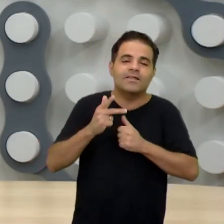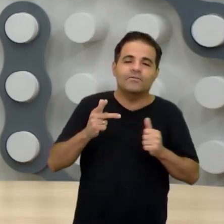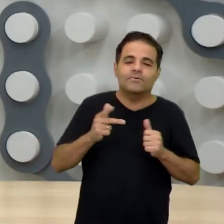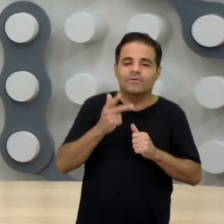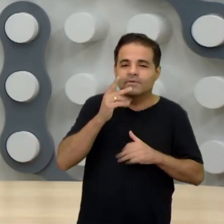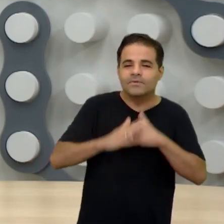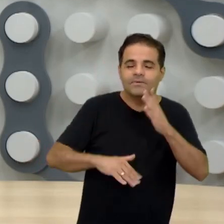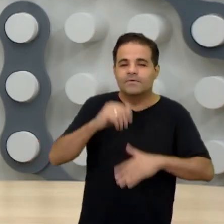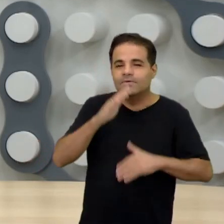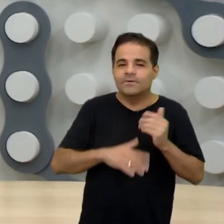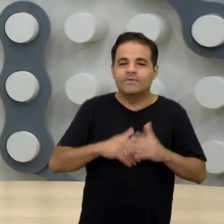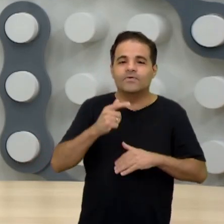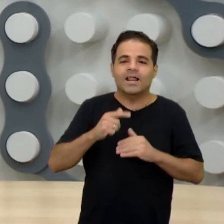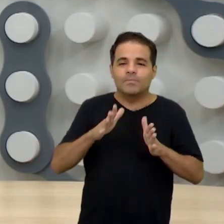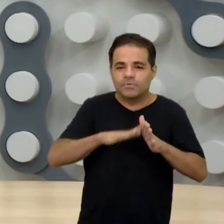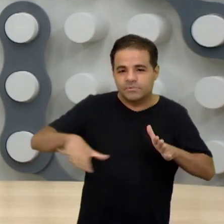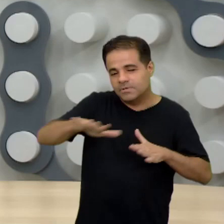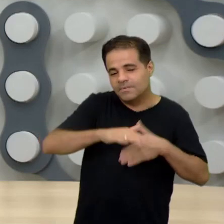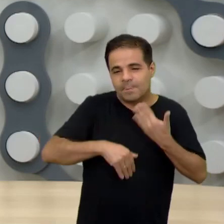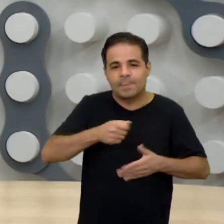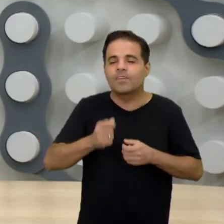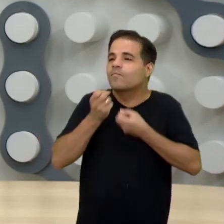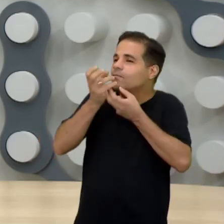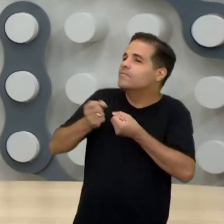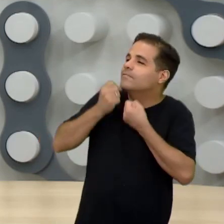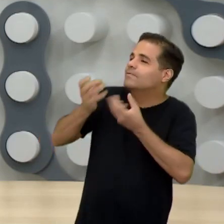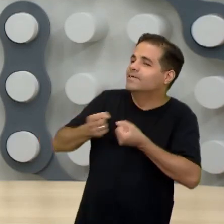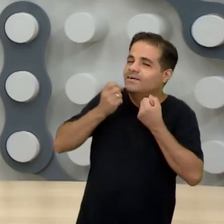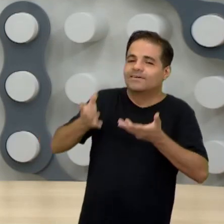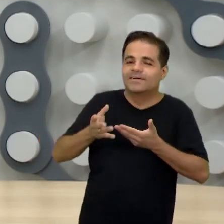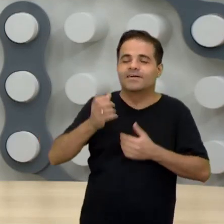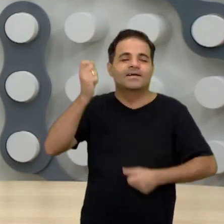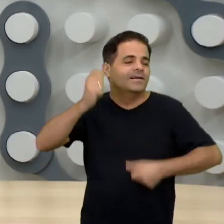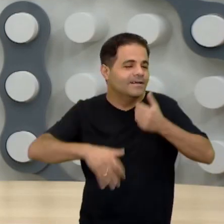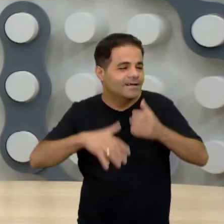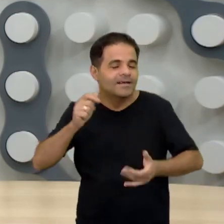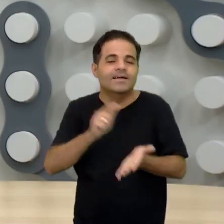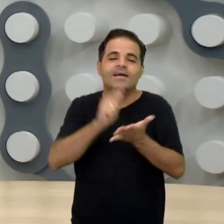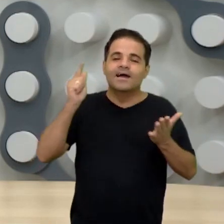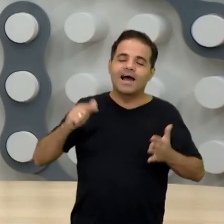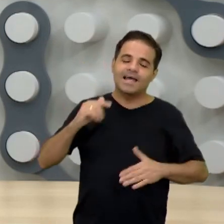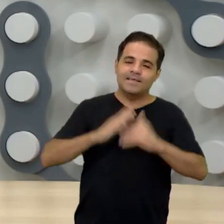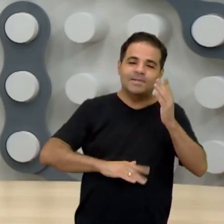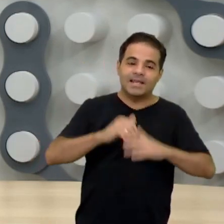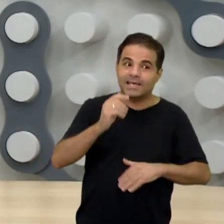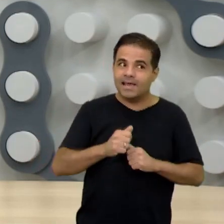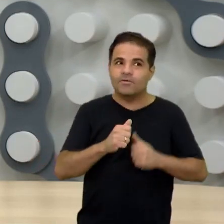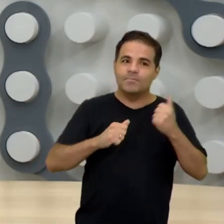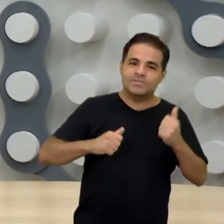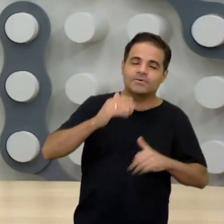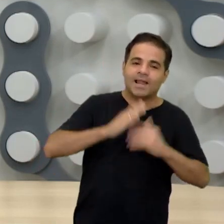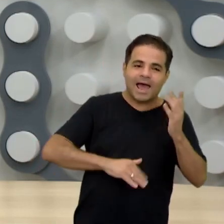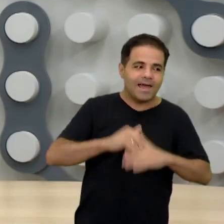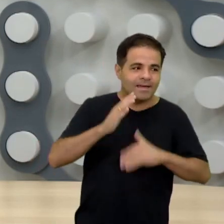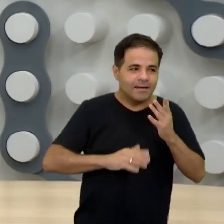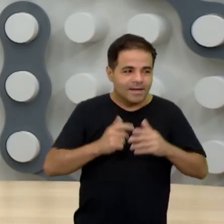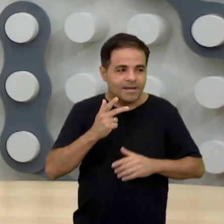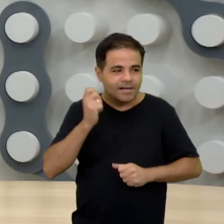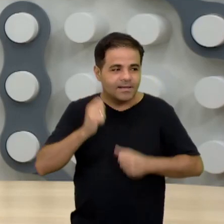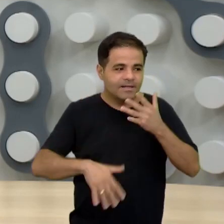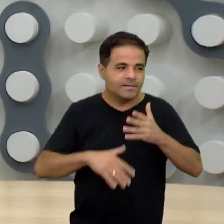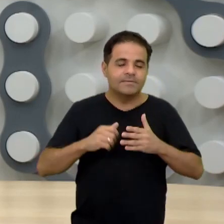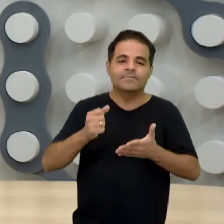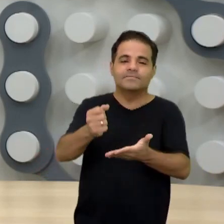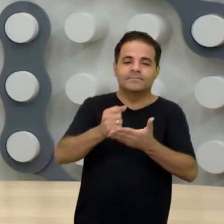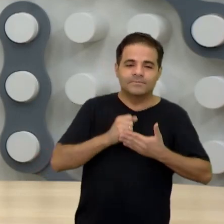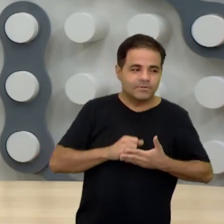o jornalismo porque quer obter informações. E aí o papel do jornalista, desde sempre, era buscar essas informações,